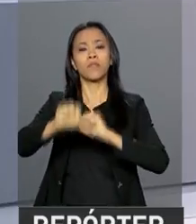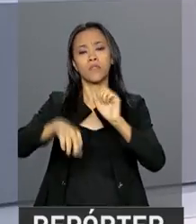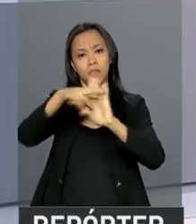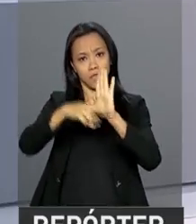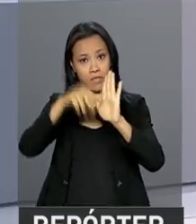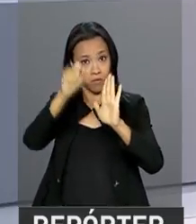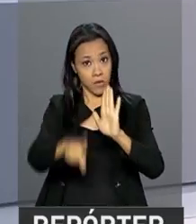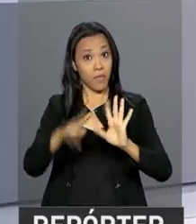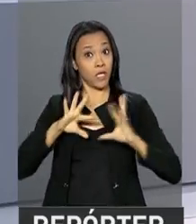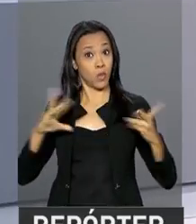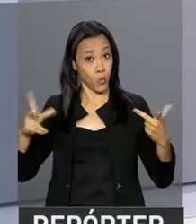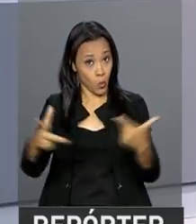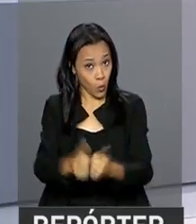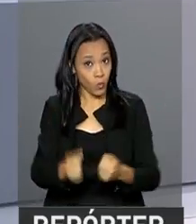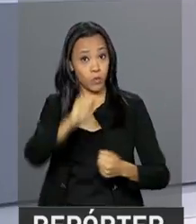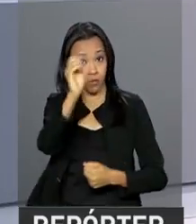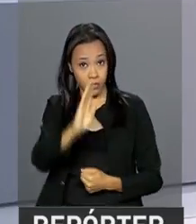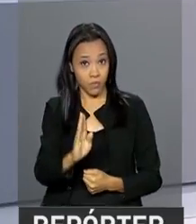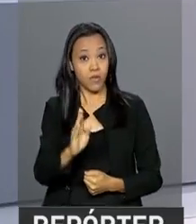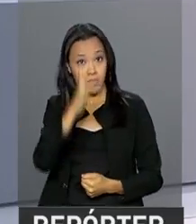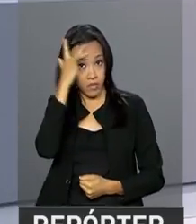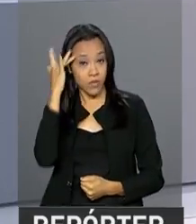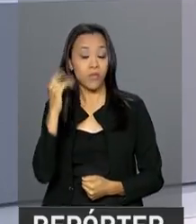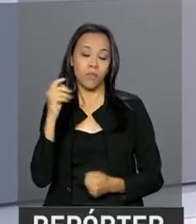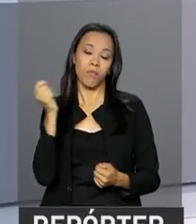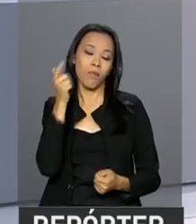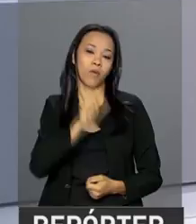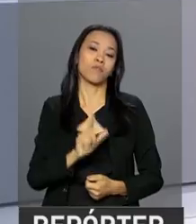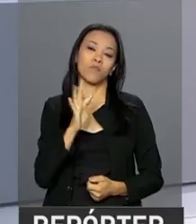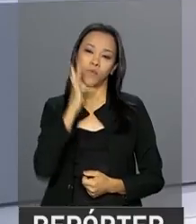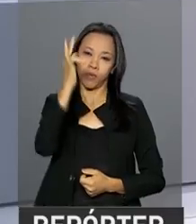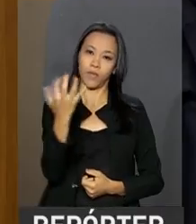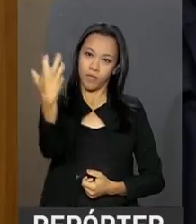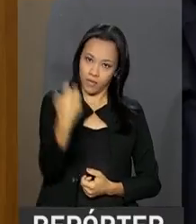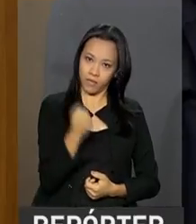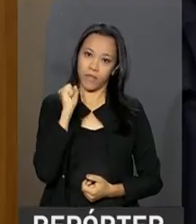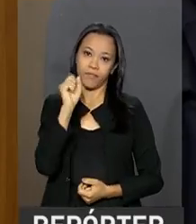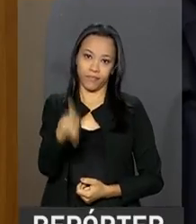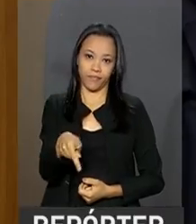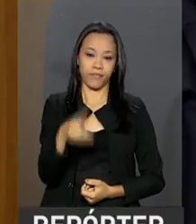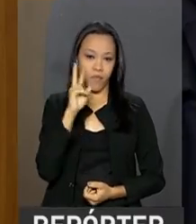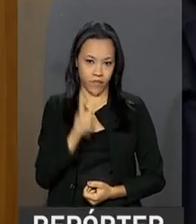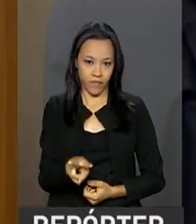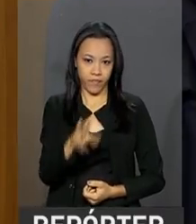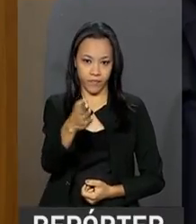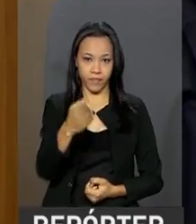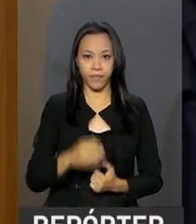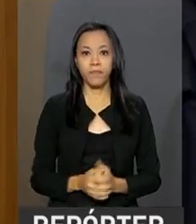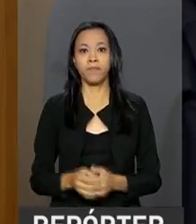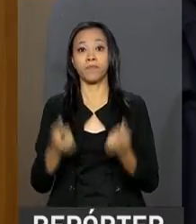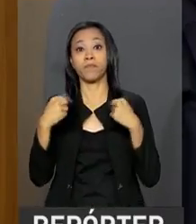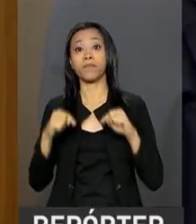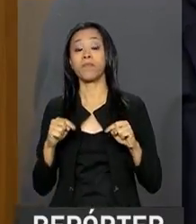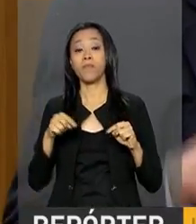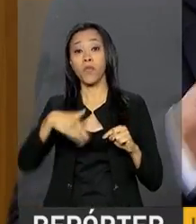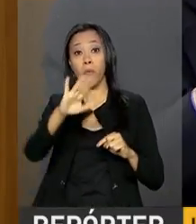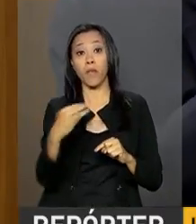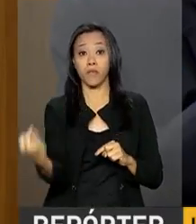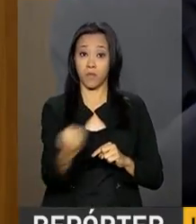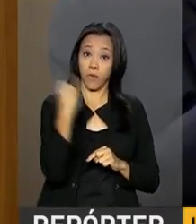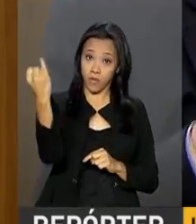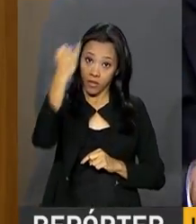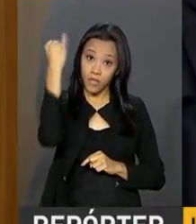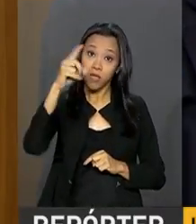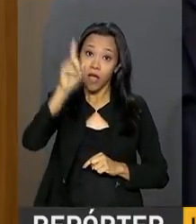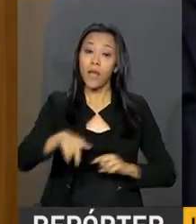possam receber o benefício no futuro vamos acompanhar um trecho da entrevista o mais importante agora é garantir a